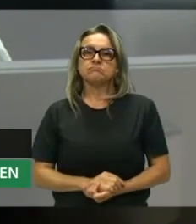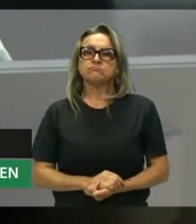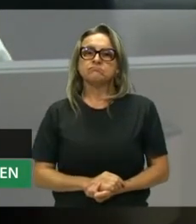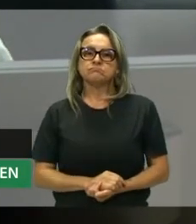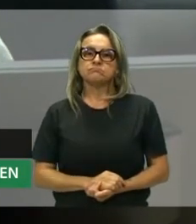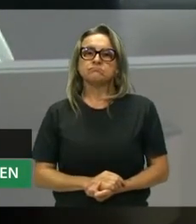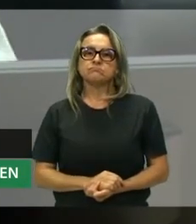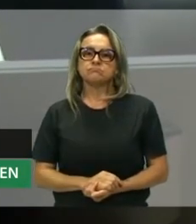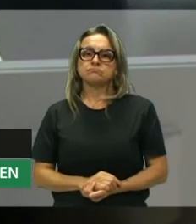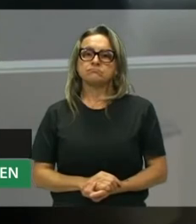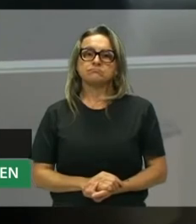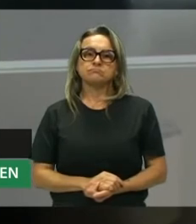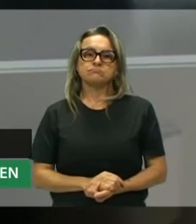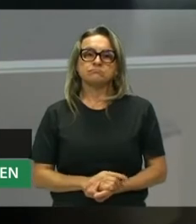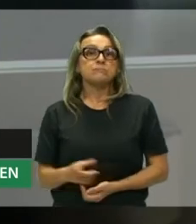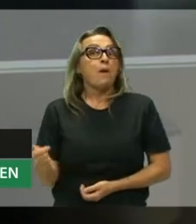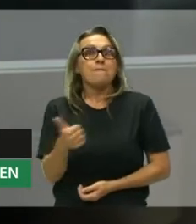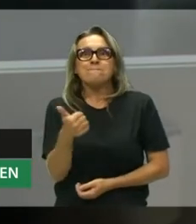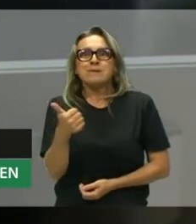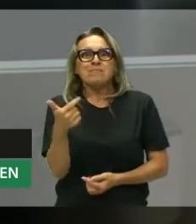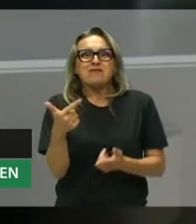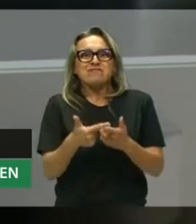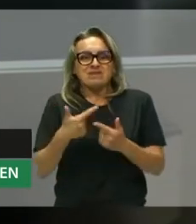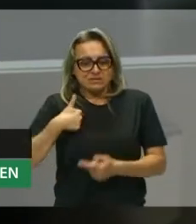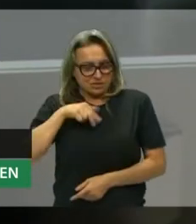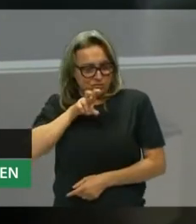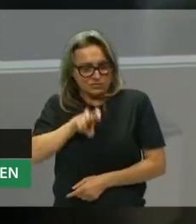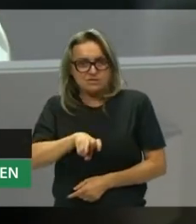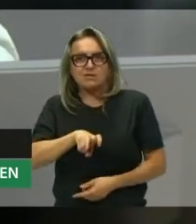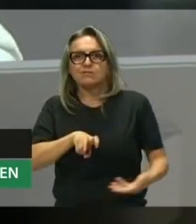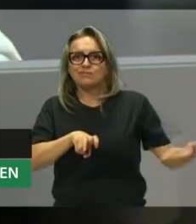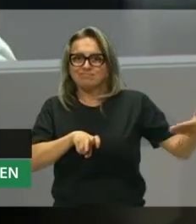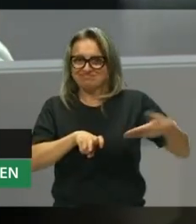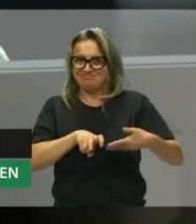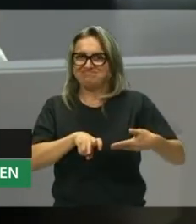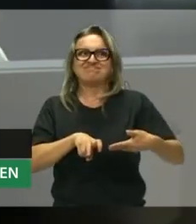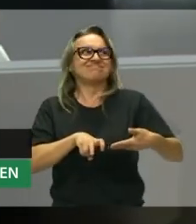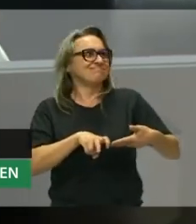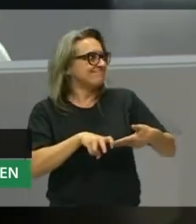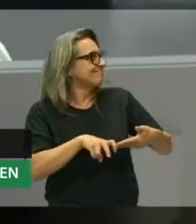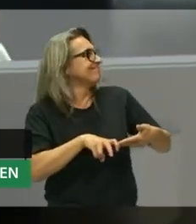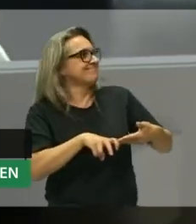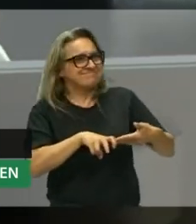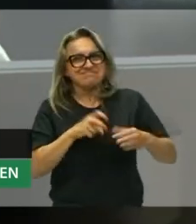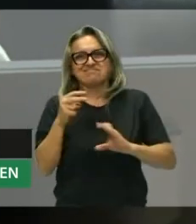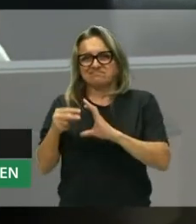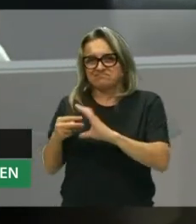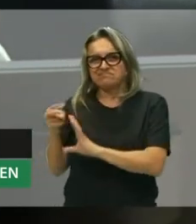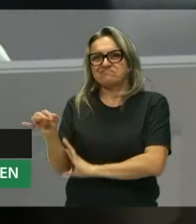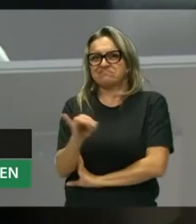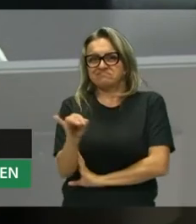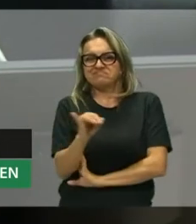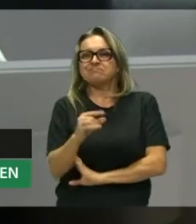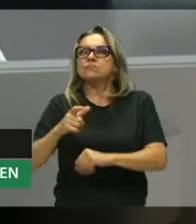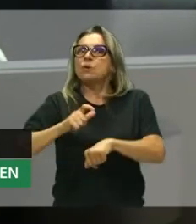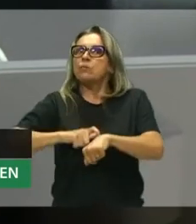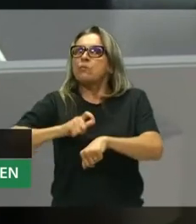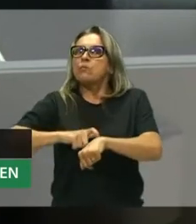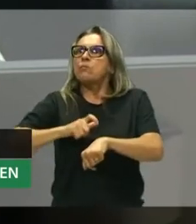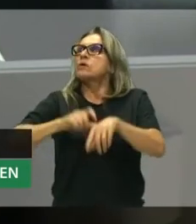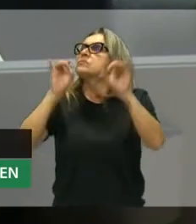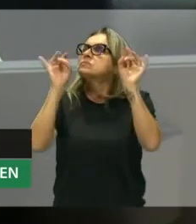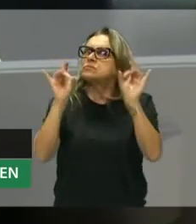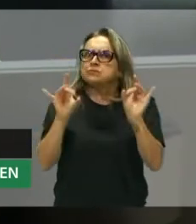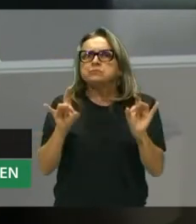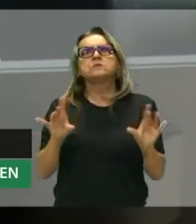ser, a primeira vez que eu tomo assento aqui na galeria da Câmara dos Vereadores, num momento tão especial, meu